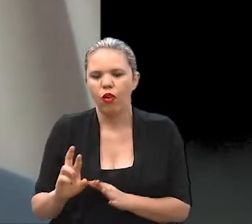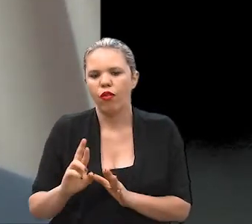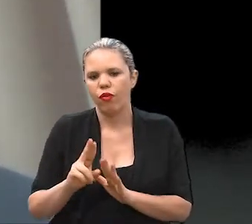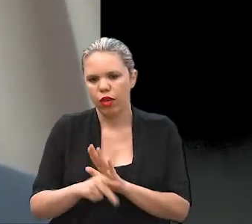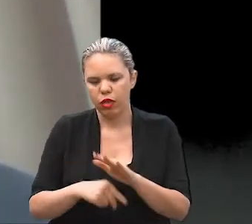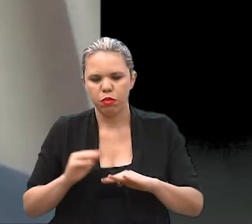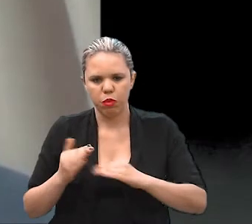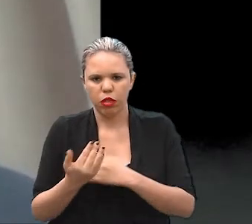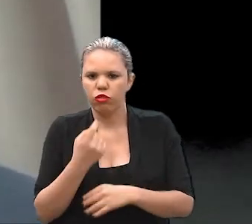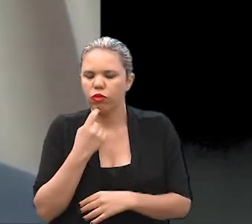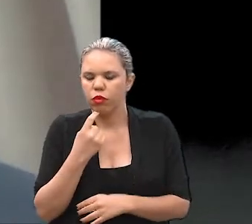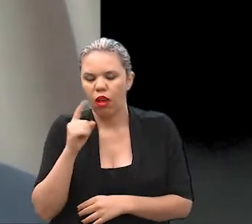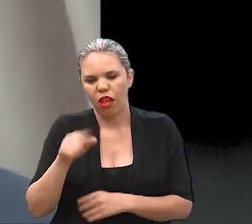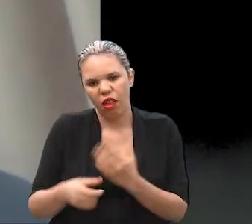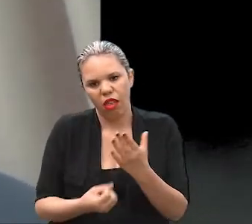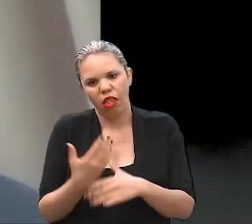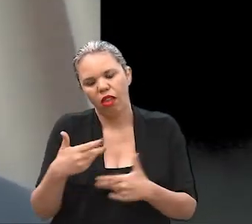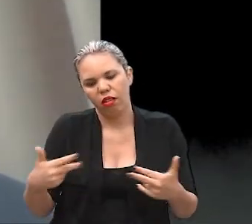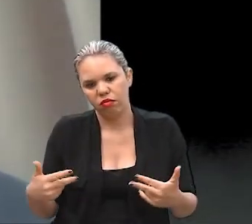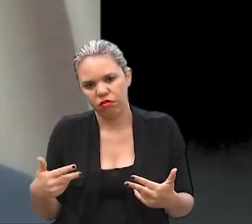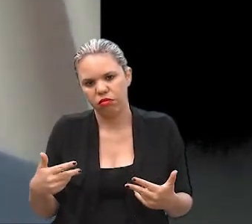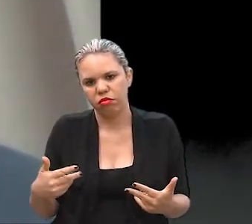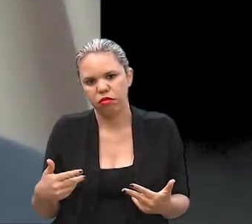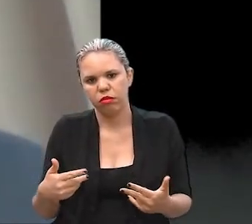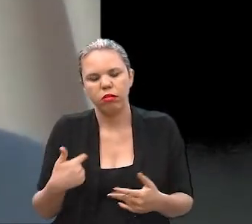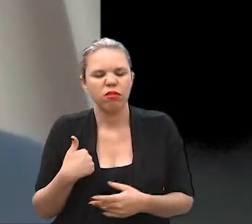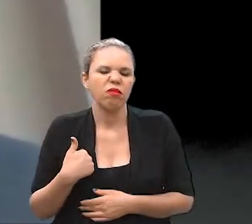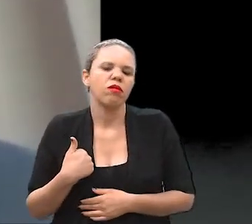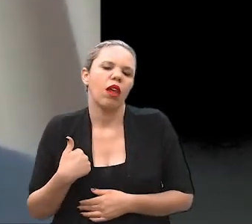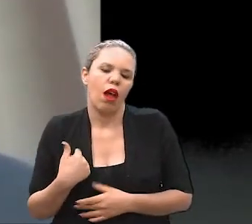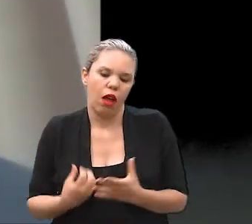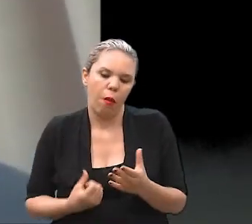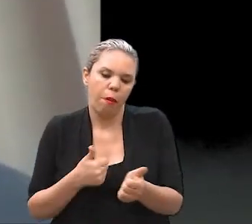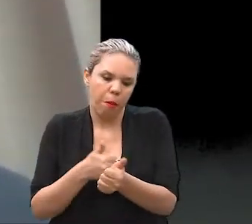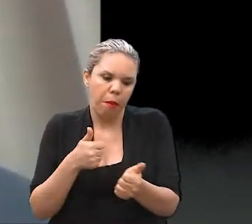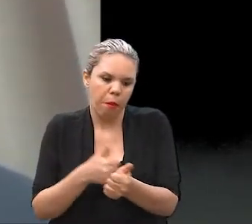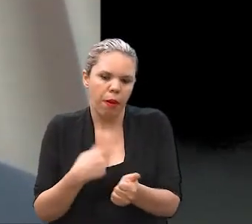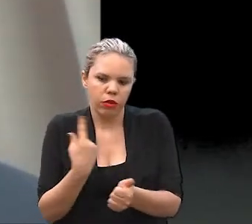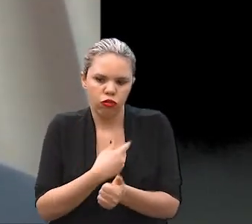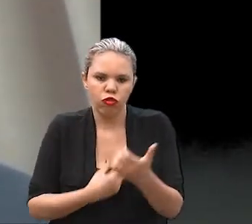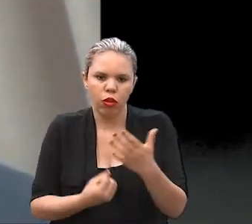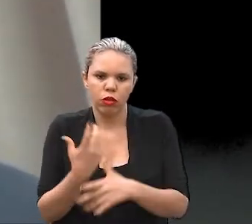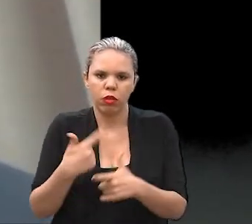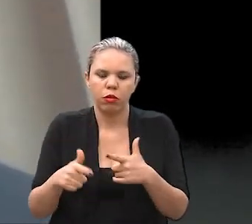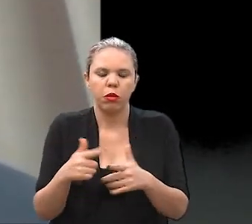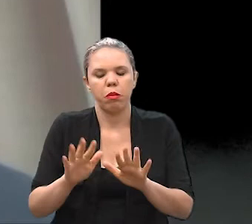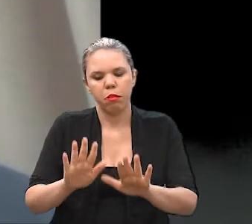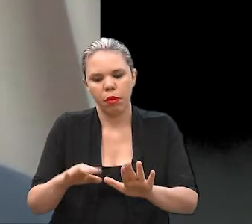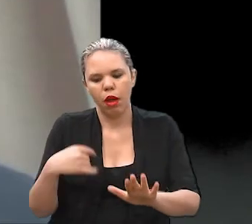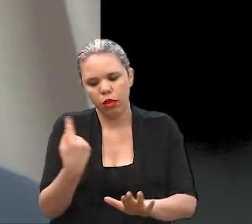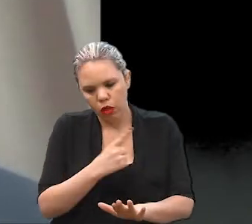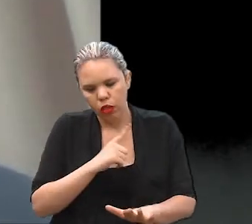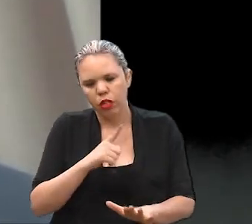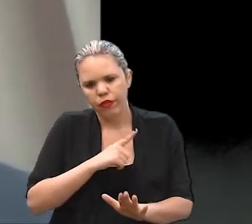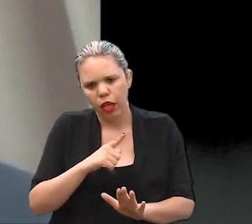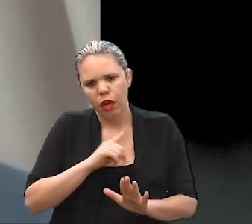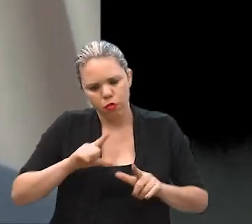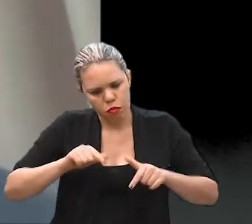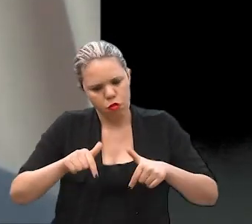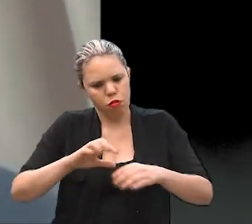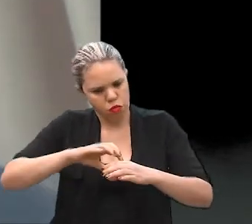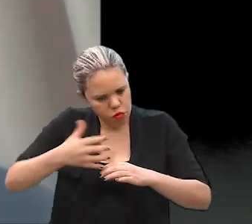são situações que não estão longe da gente. Então, a iniciativa que nós tivemos